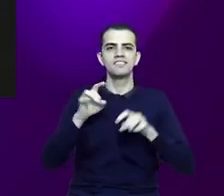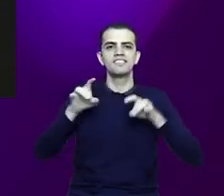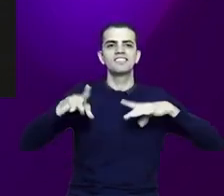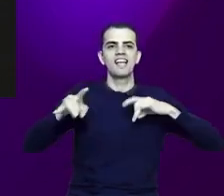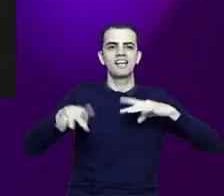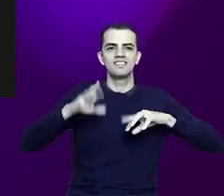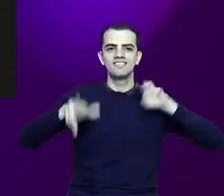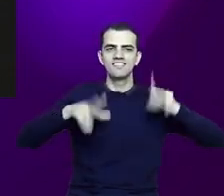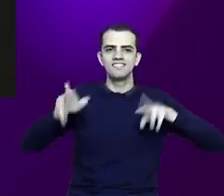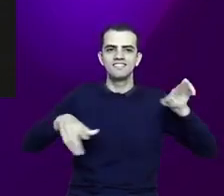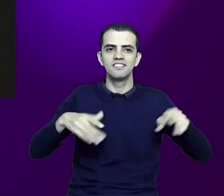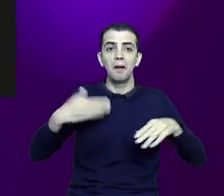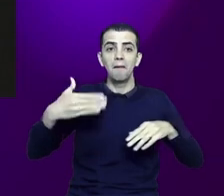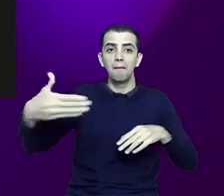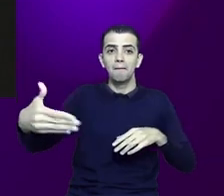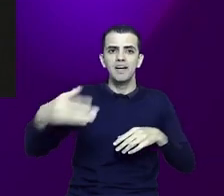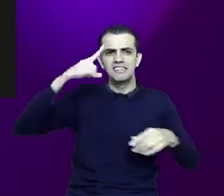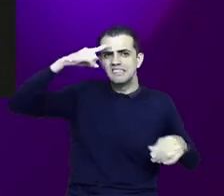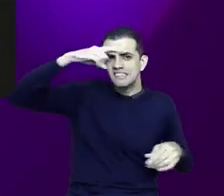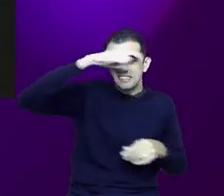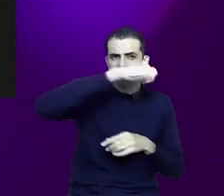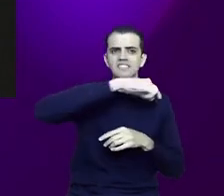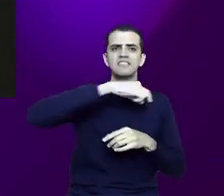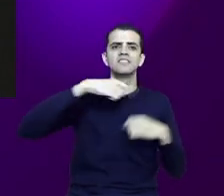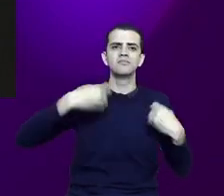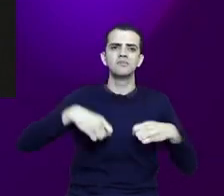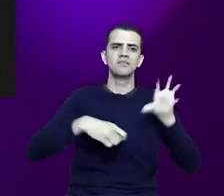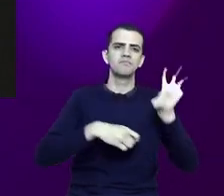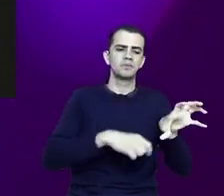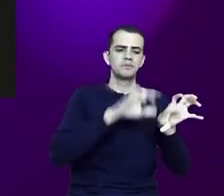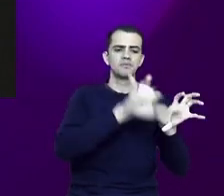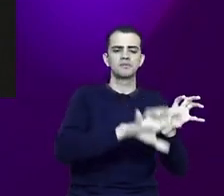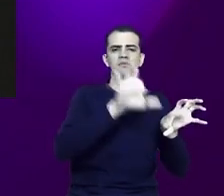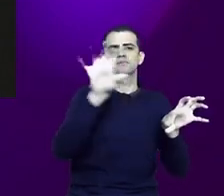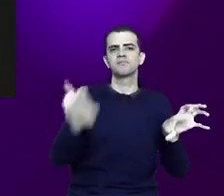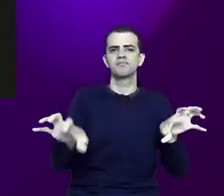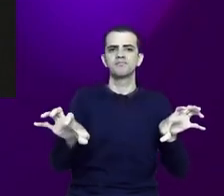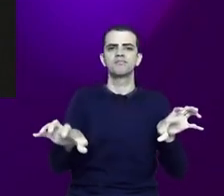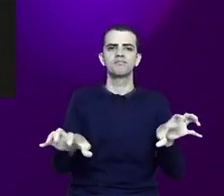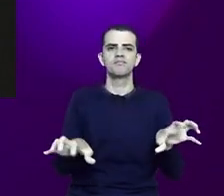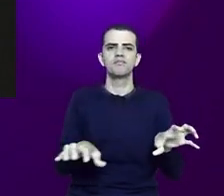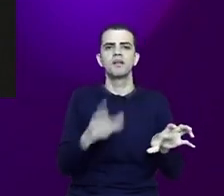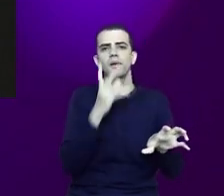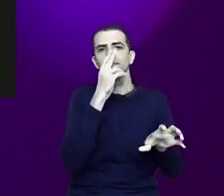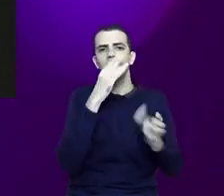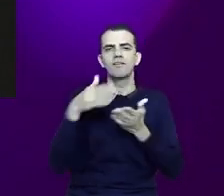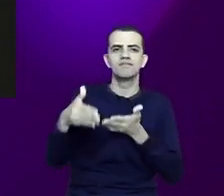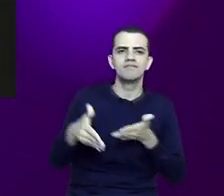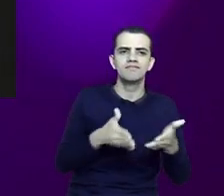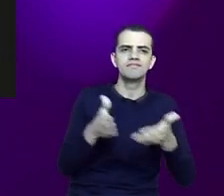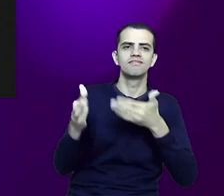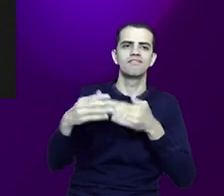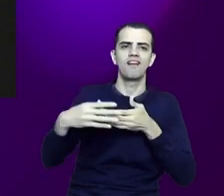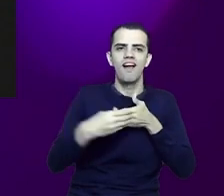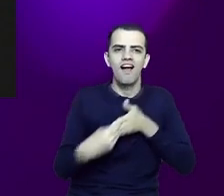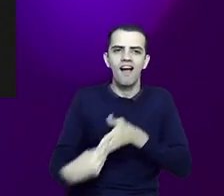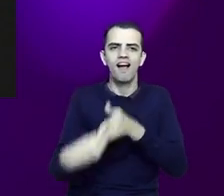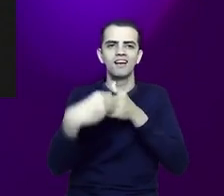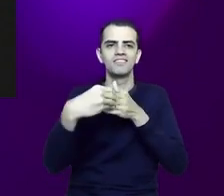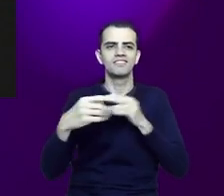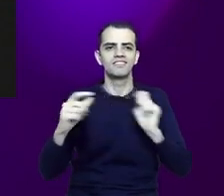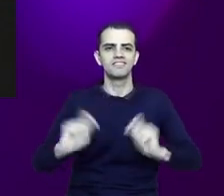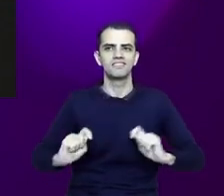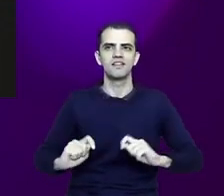cirúrgicas mais complexas, que necessitem até uma espécie de navegação por